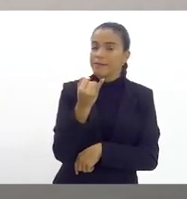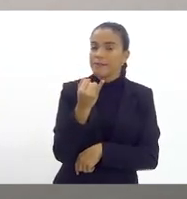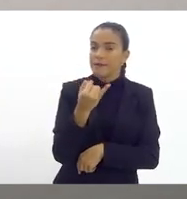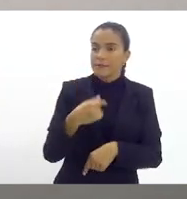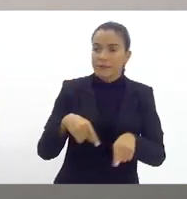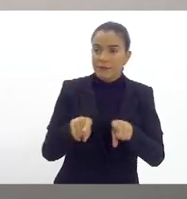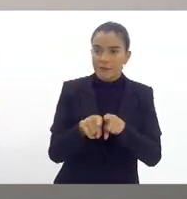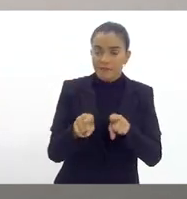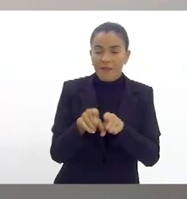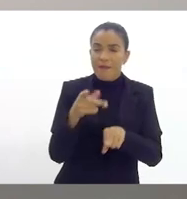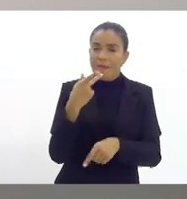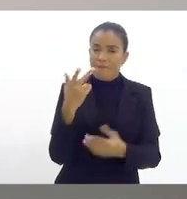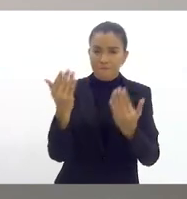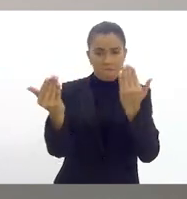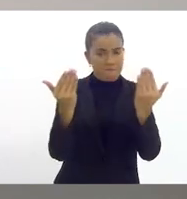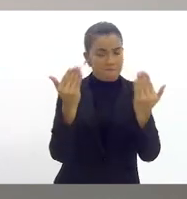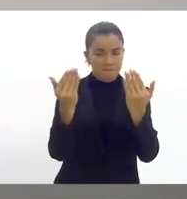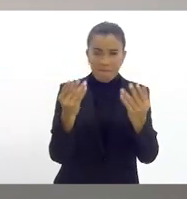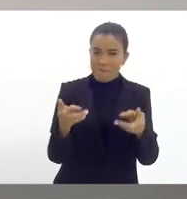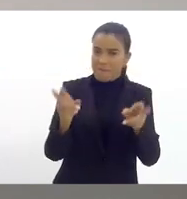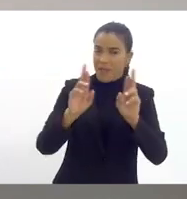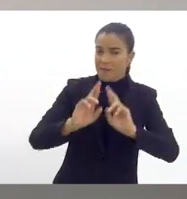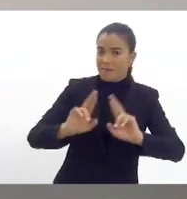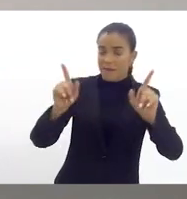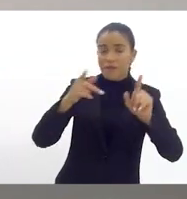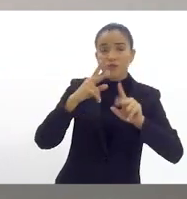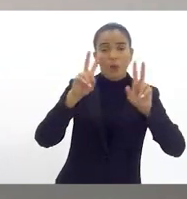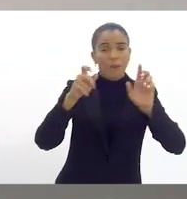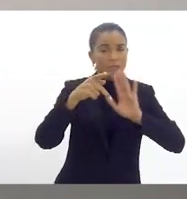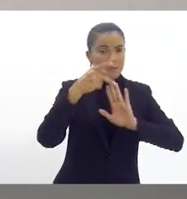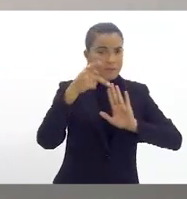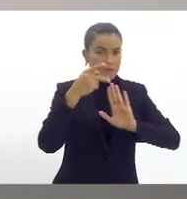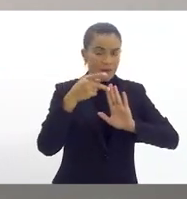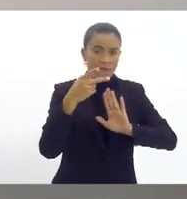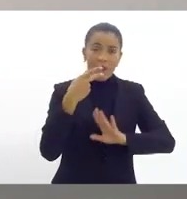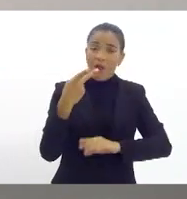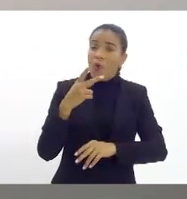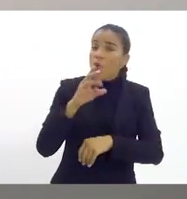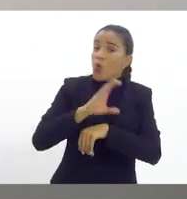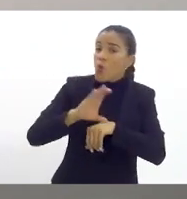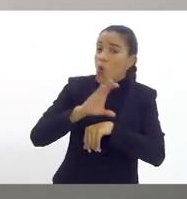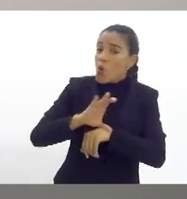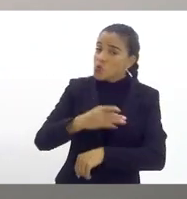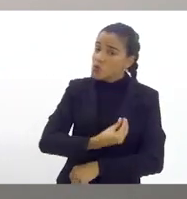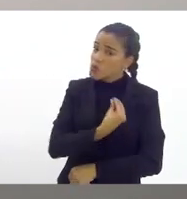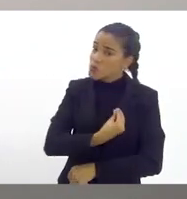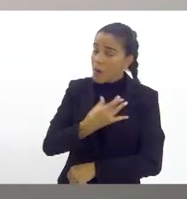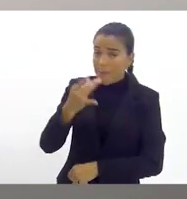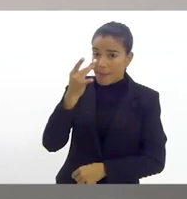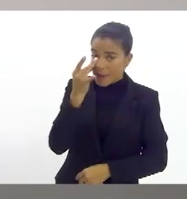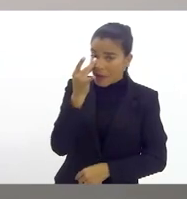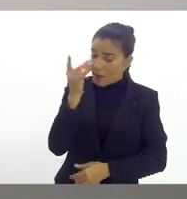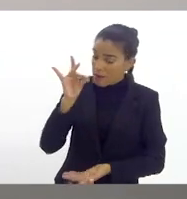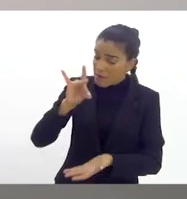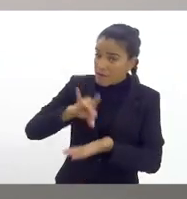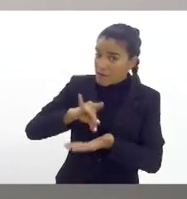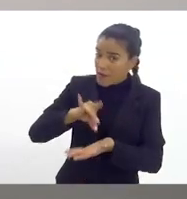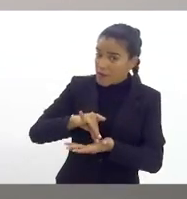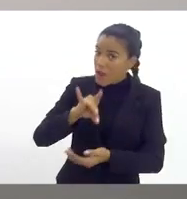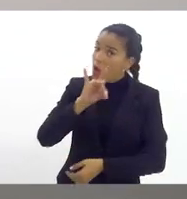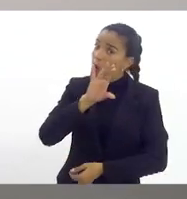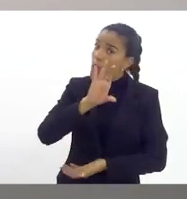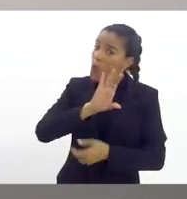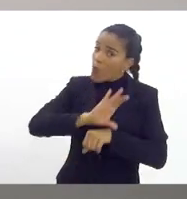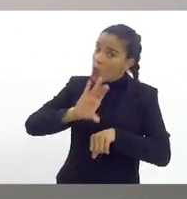fazer essa diferença porque essa portaria ela diz sobre os cursos presenciais Então quando você assina um contrato de um curso presencial vai ser na prática tá realizando um curso